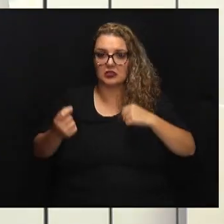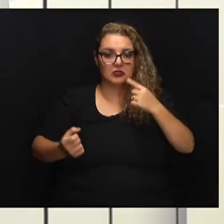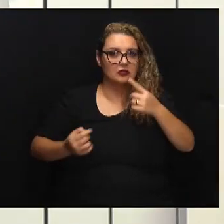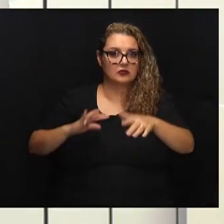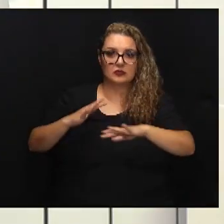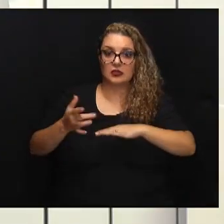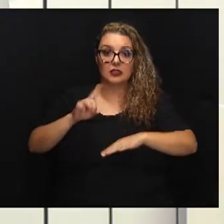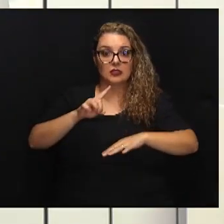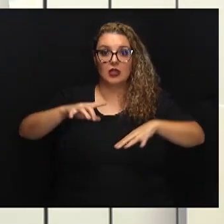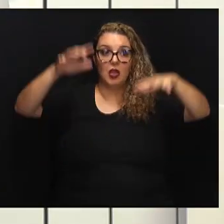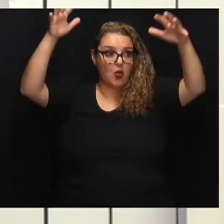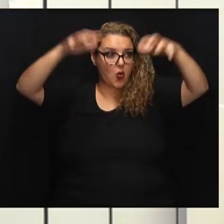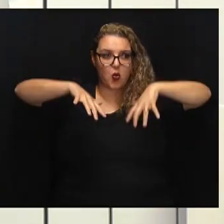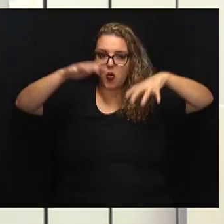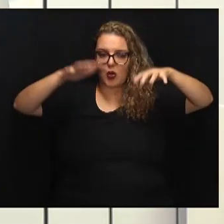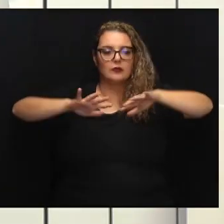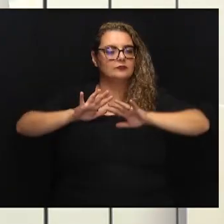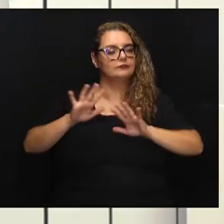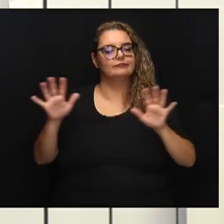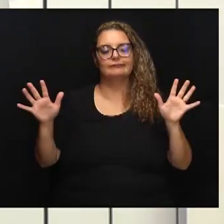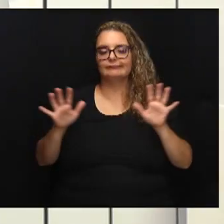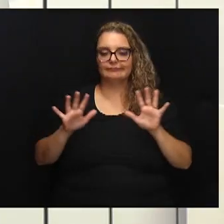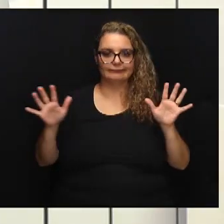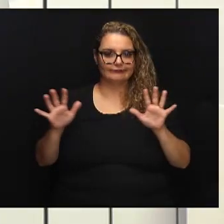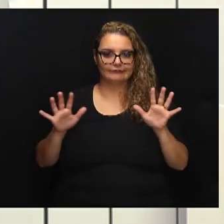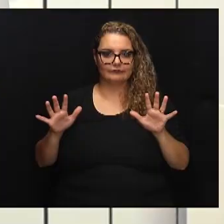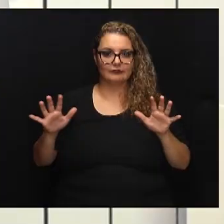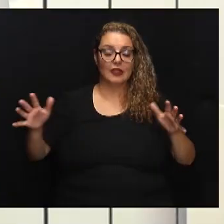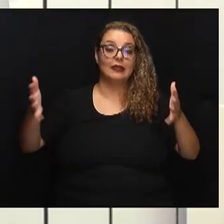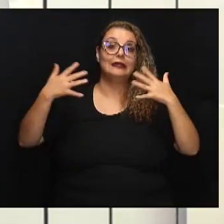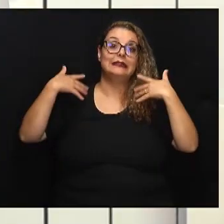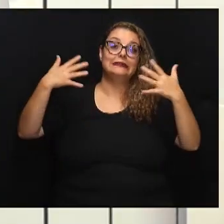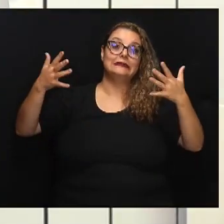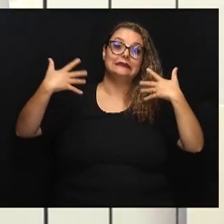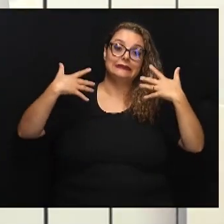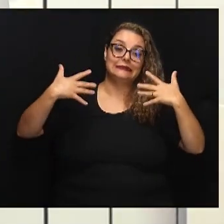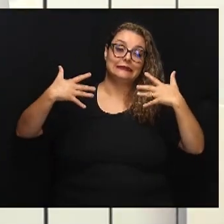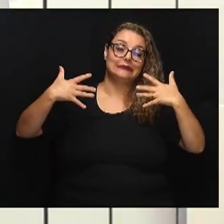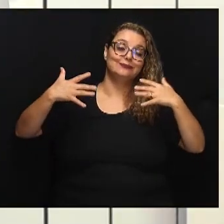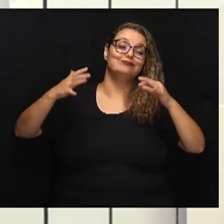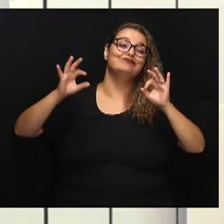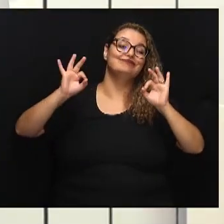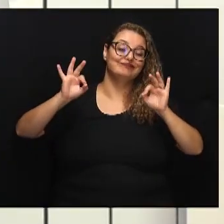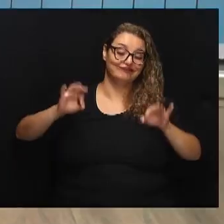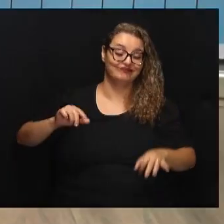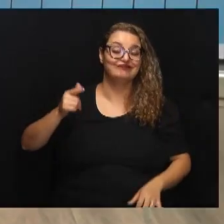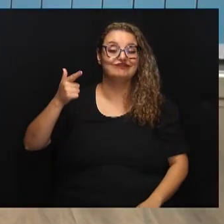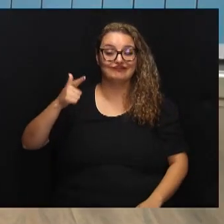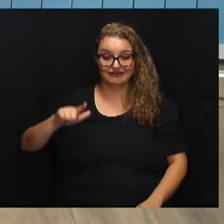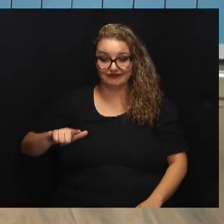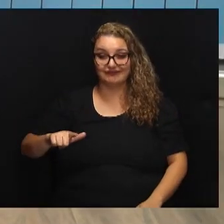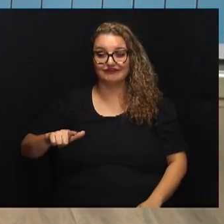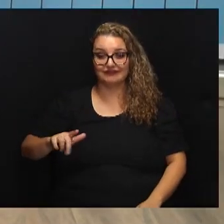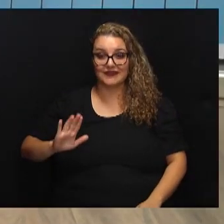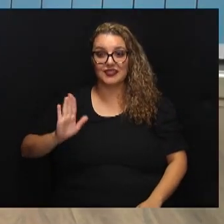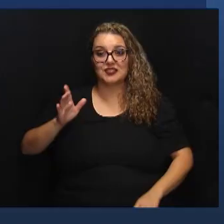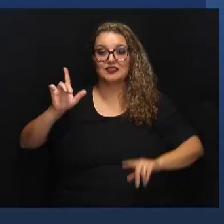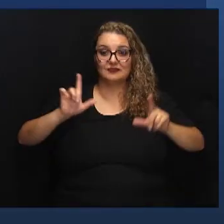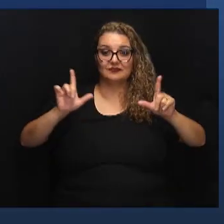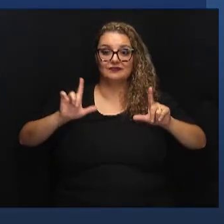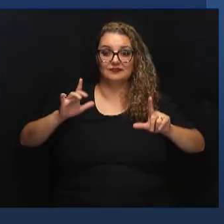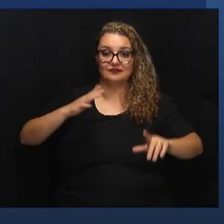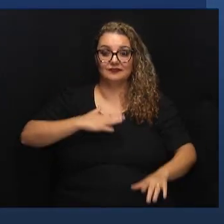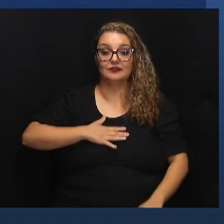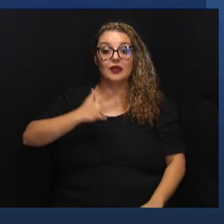de forma generalizada. E o calorão, esse continua, viu? Olha só, já está aqui na minha tela.